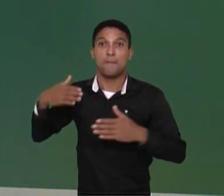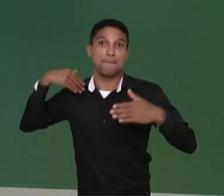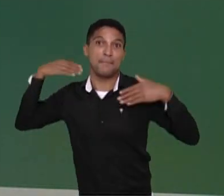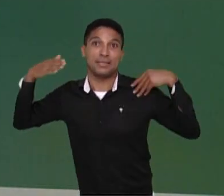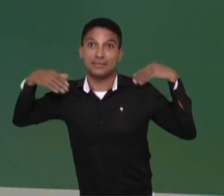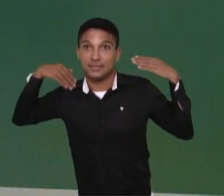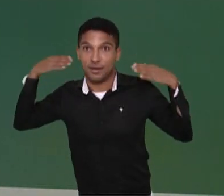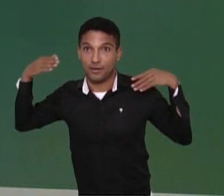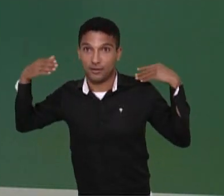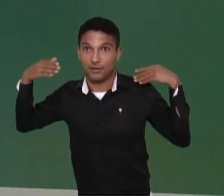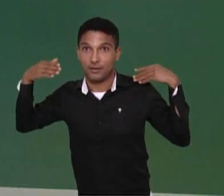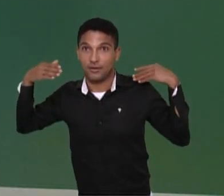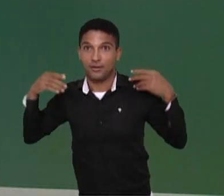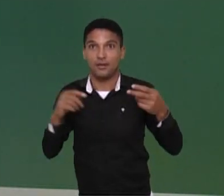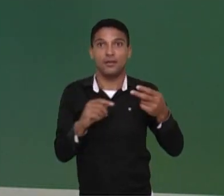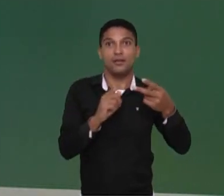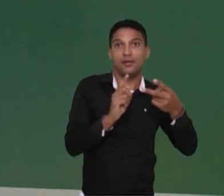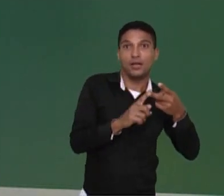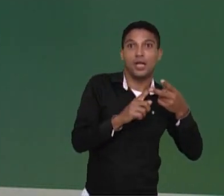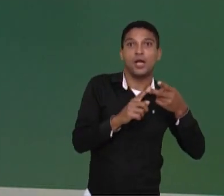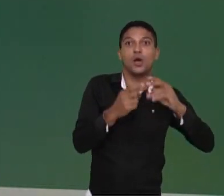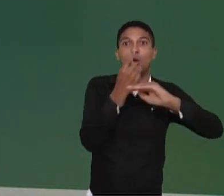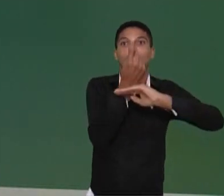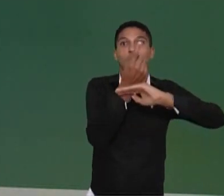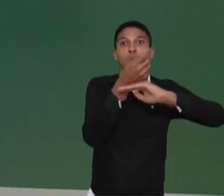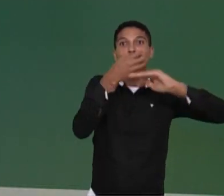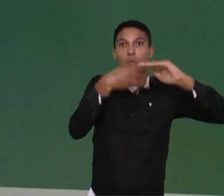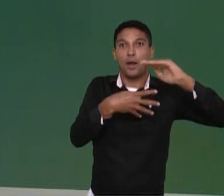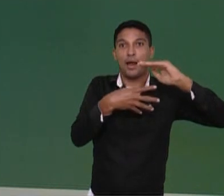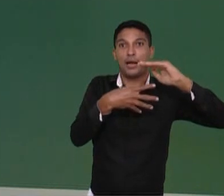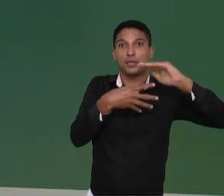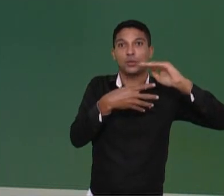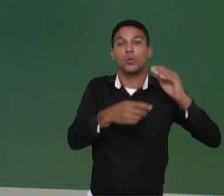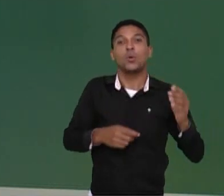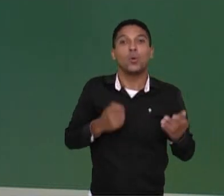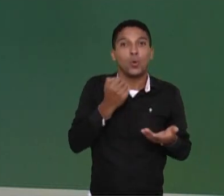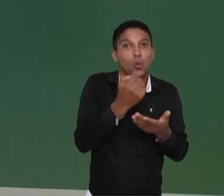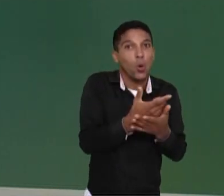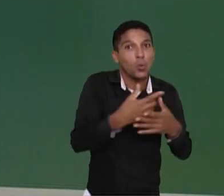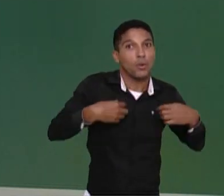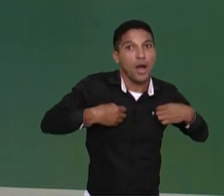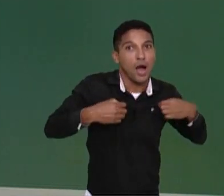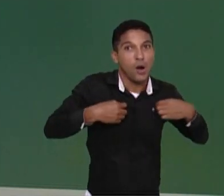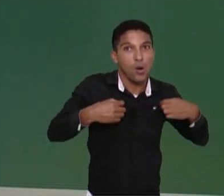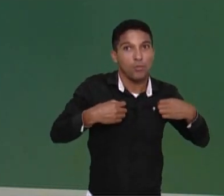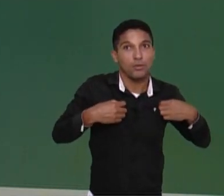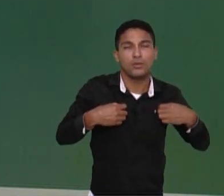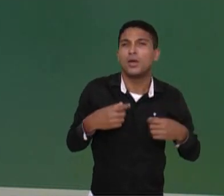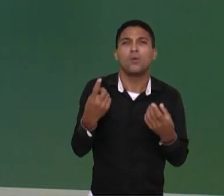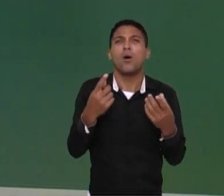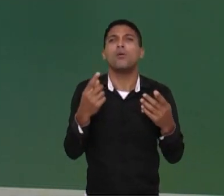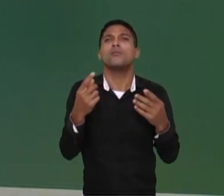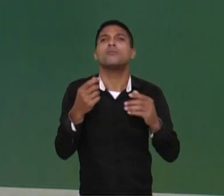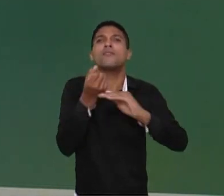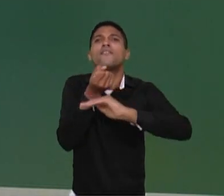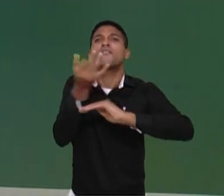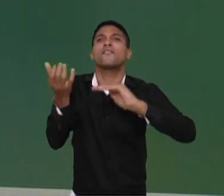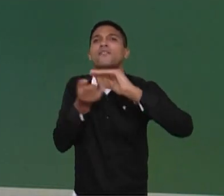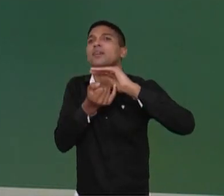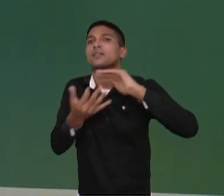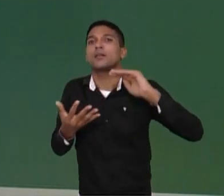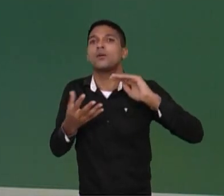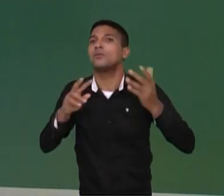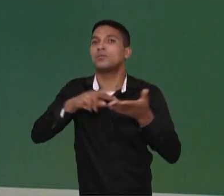para as despesas? Então, olha só. 1/5 mais 1/4. Denominador 20,